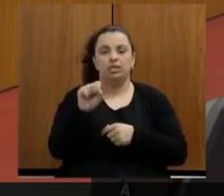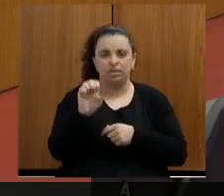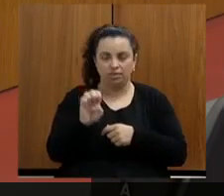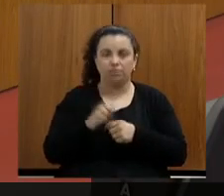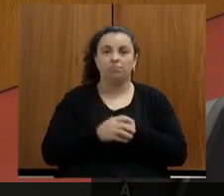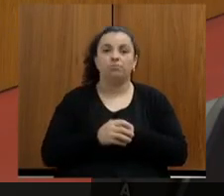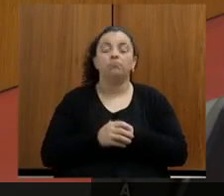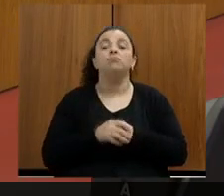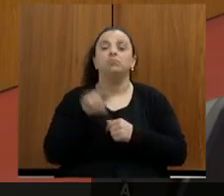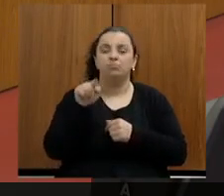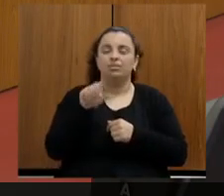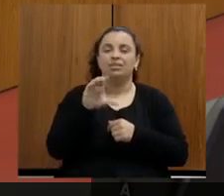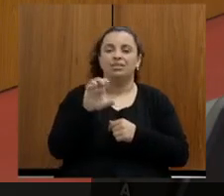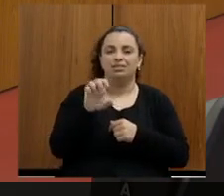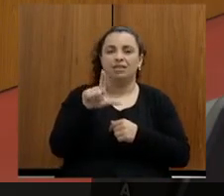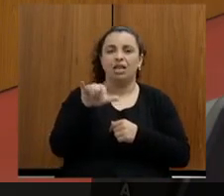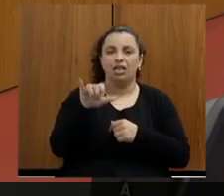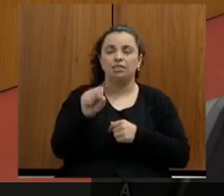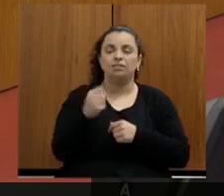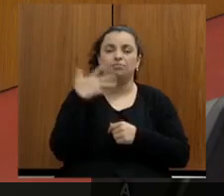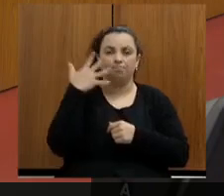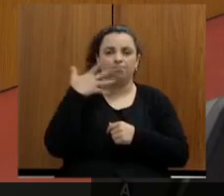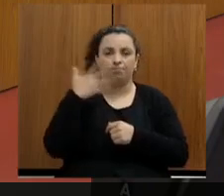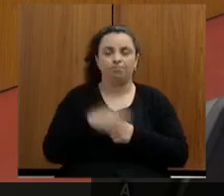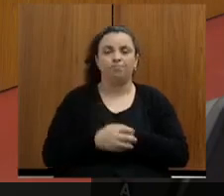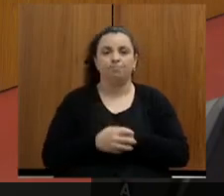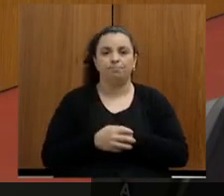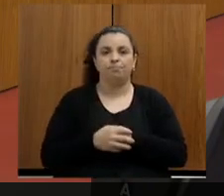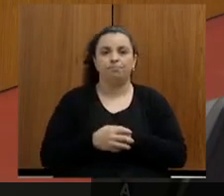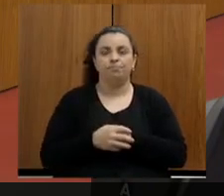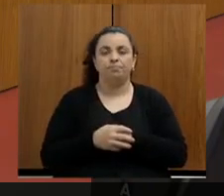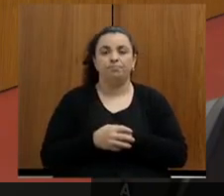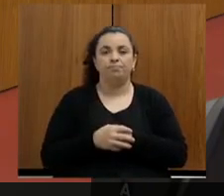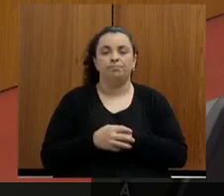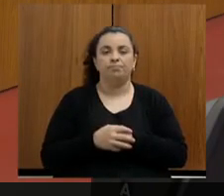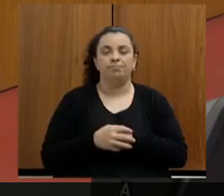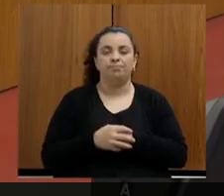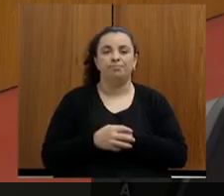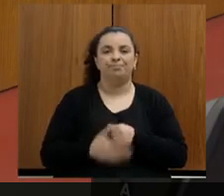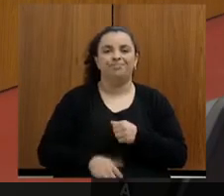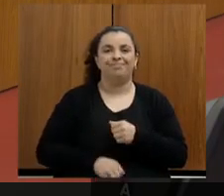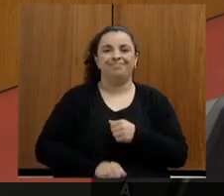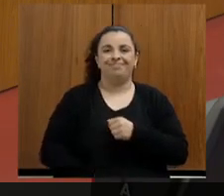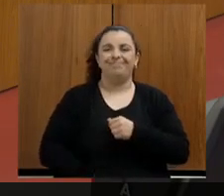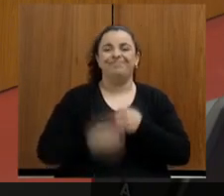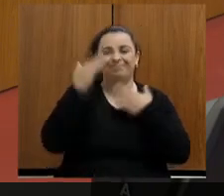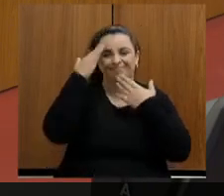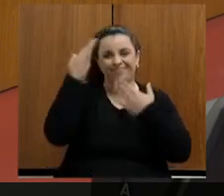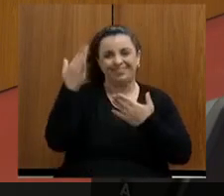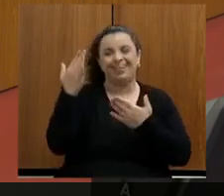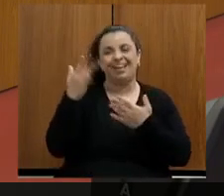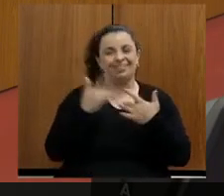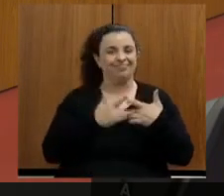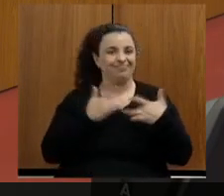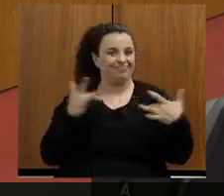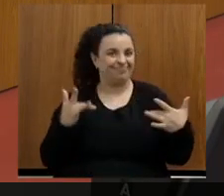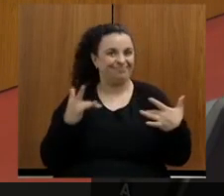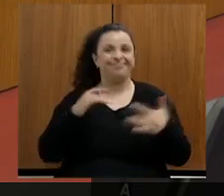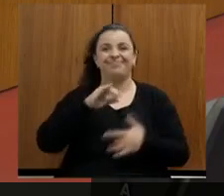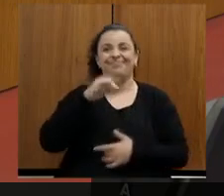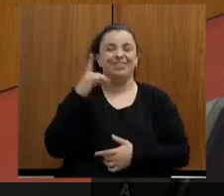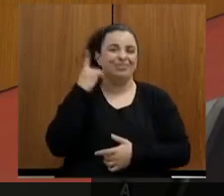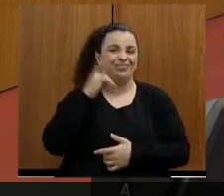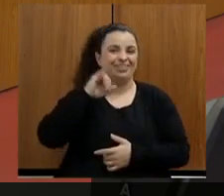deputada serys a viola voz e aí ó galera Ó e a gentileza do irmão Deputado João Leite é uma